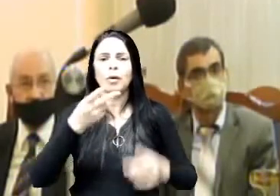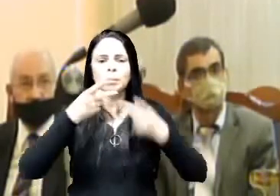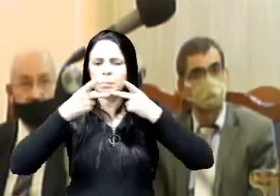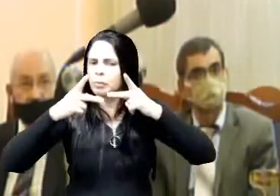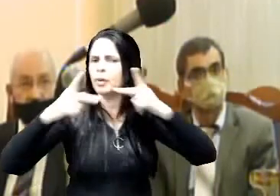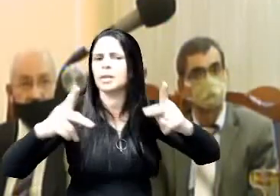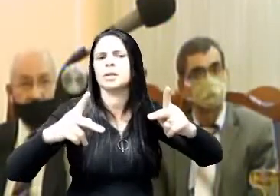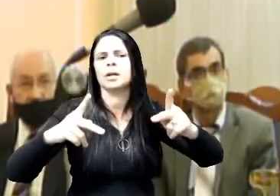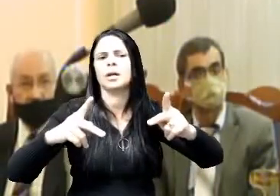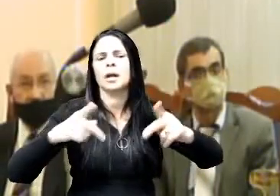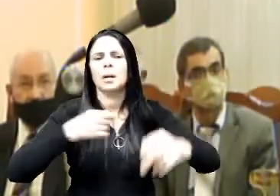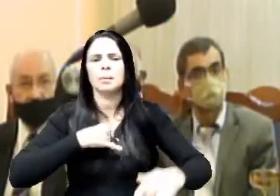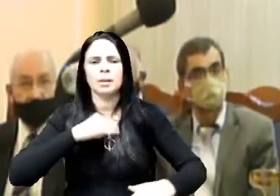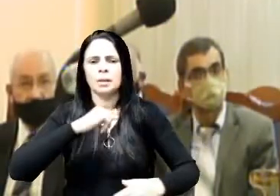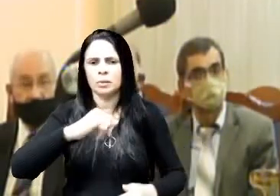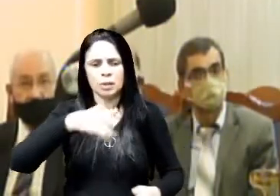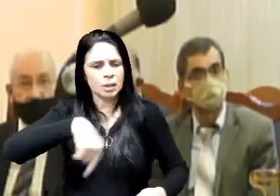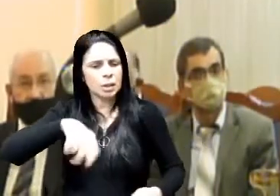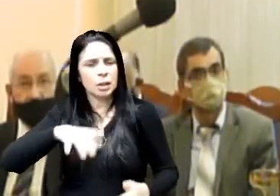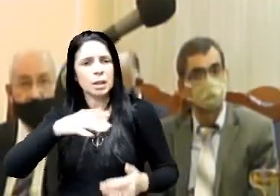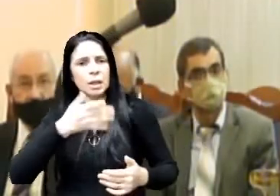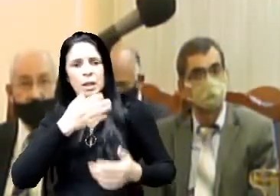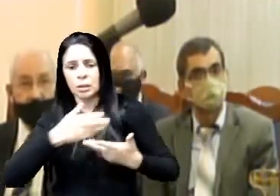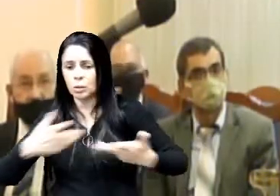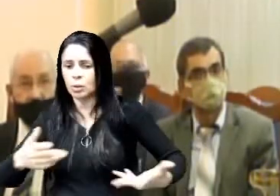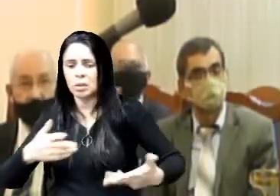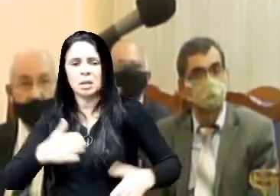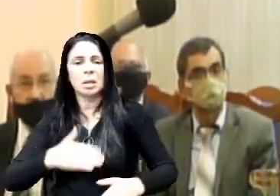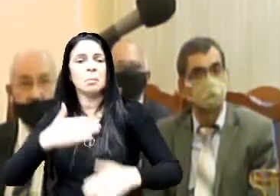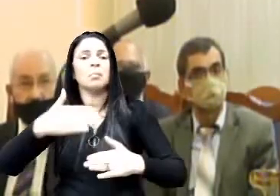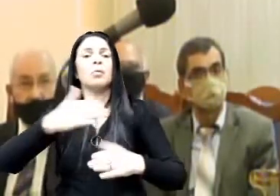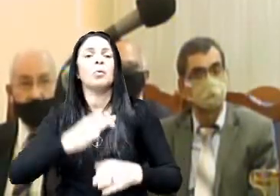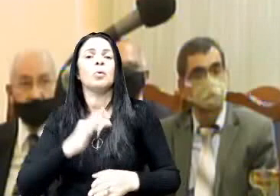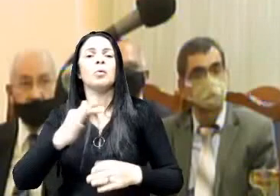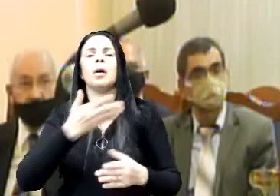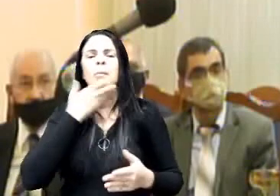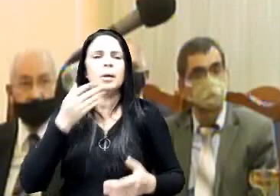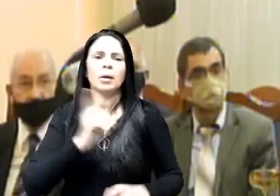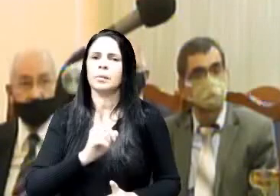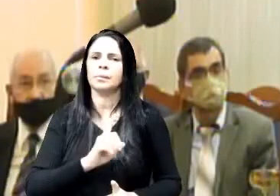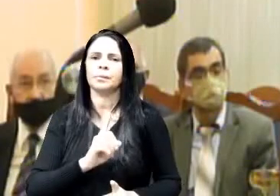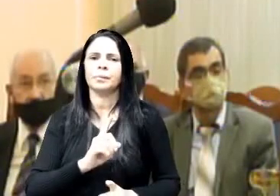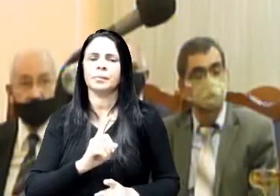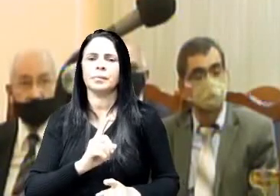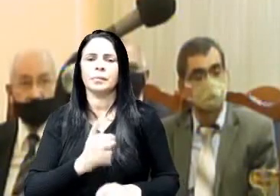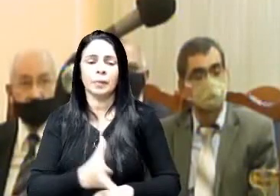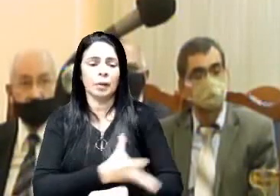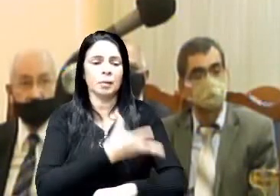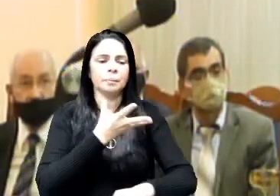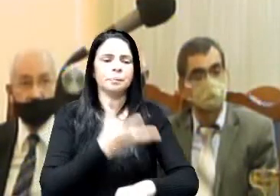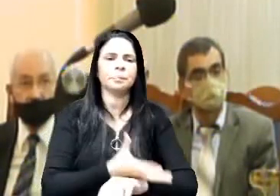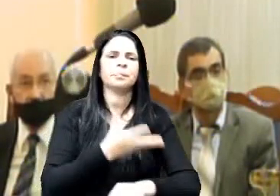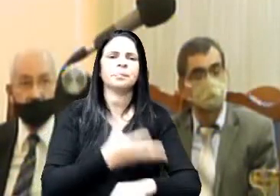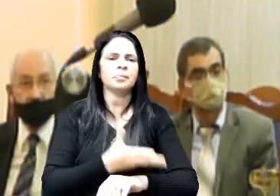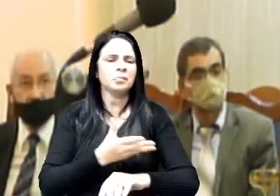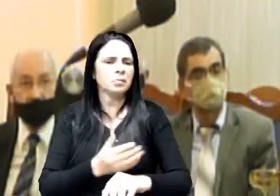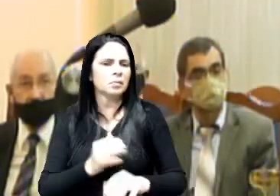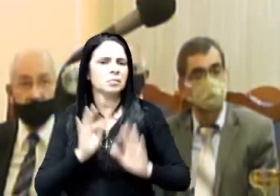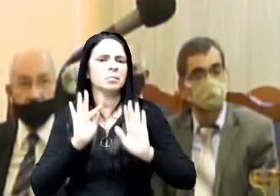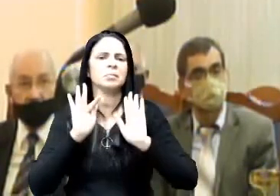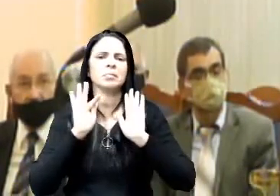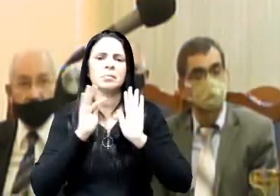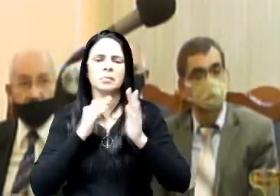para frente as coisas vão melhorar. A igreja chegou na reta final. Oh,